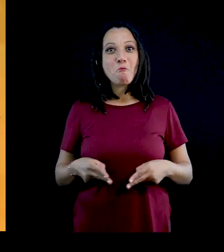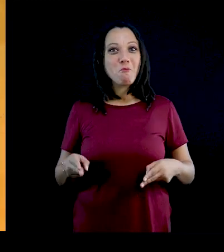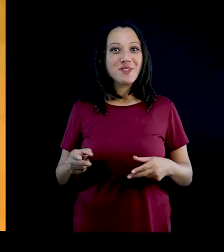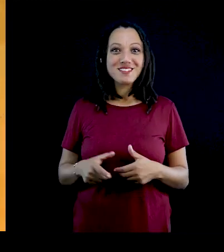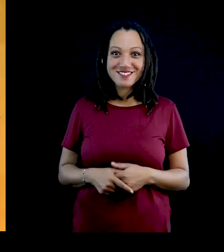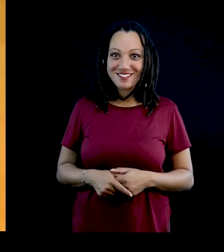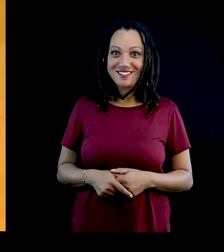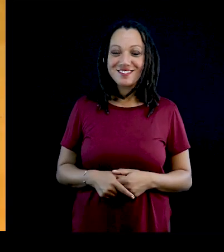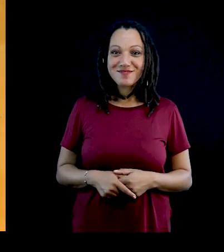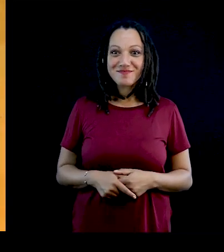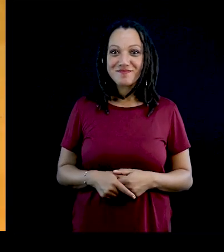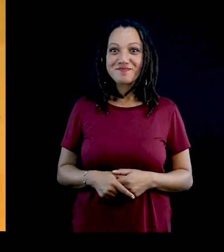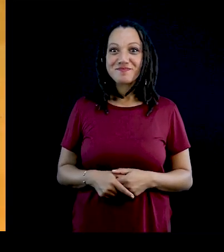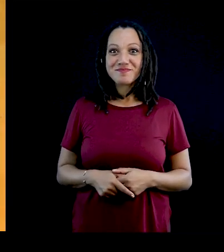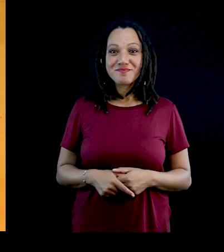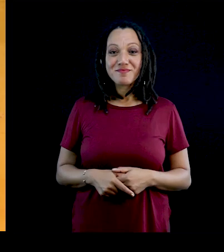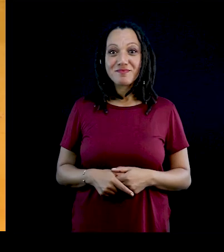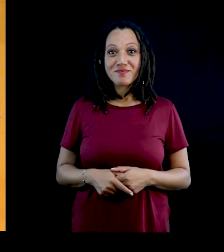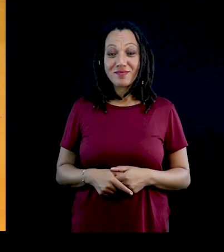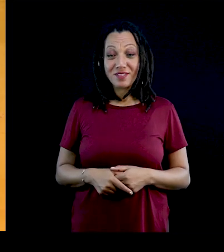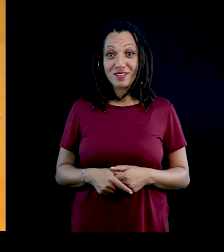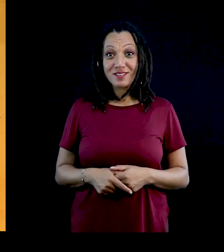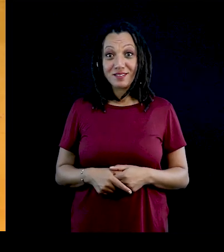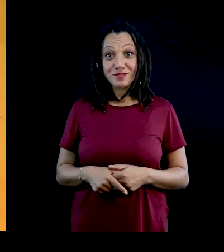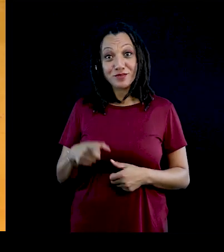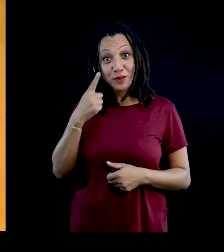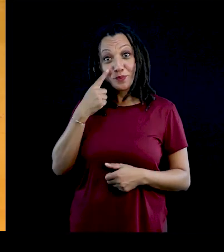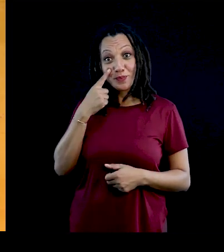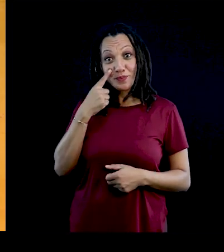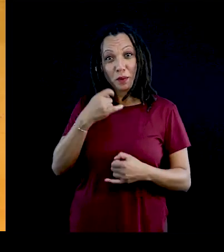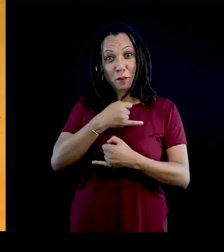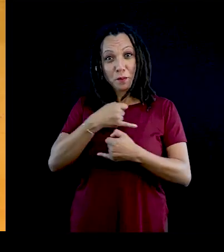Ou seja, eu vou fazer listras aqui dentro dele.